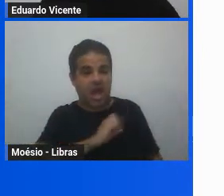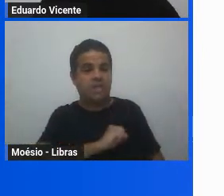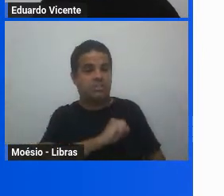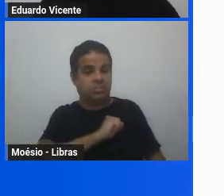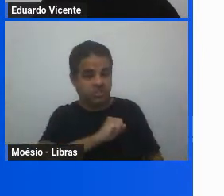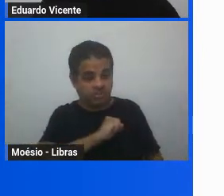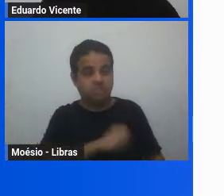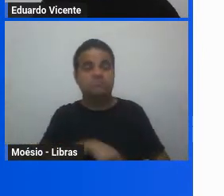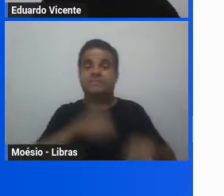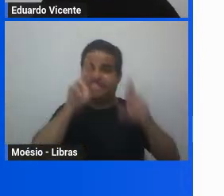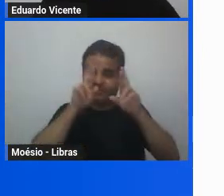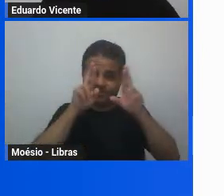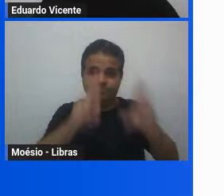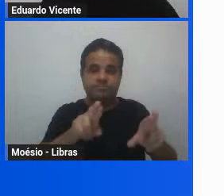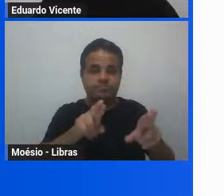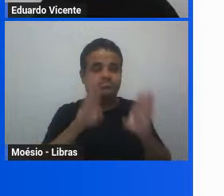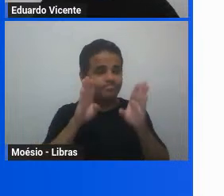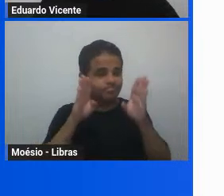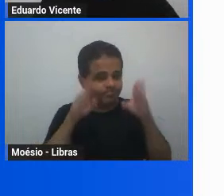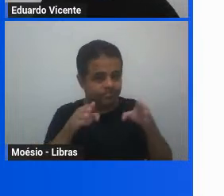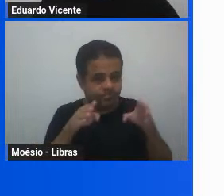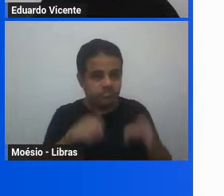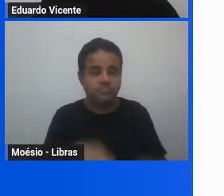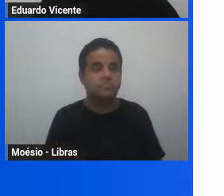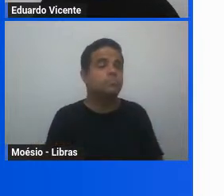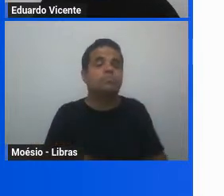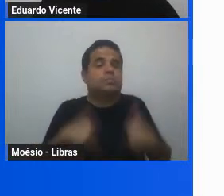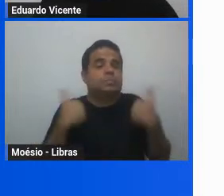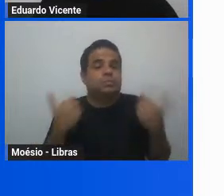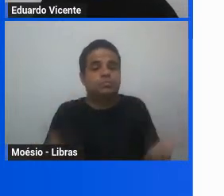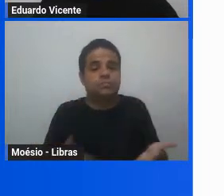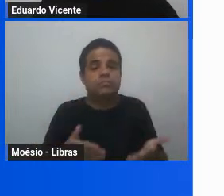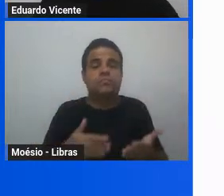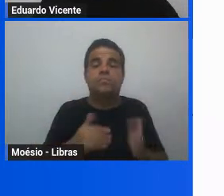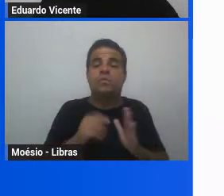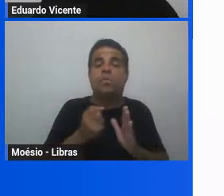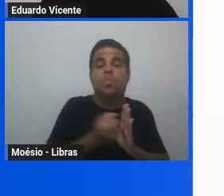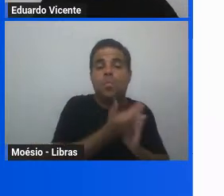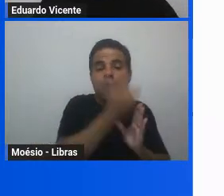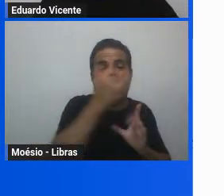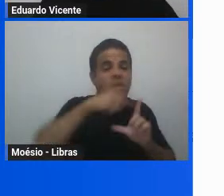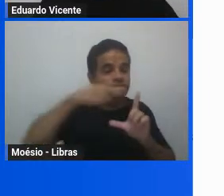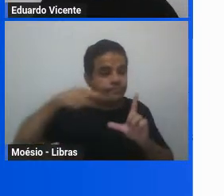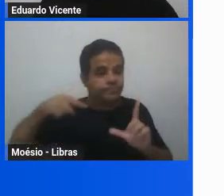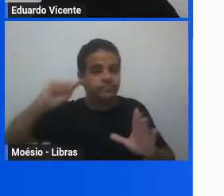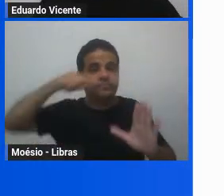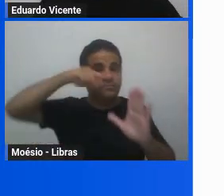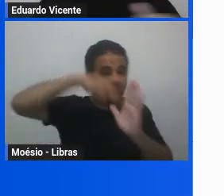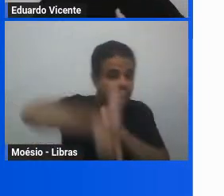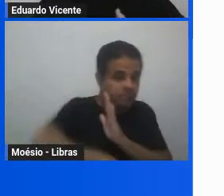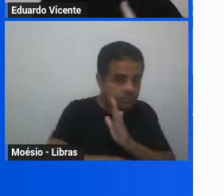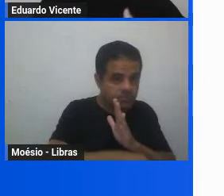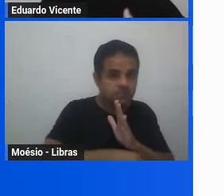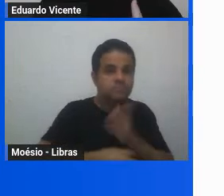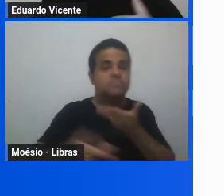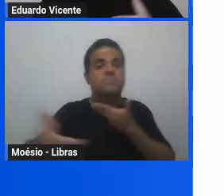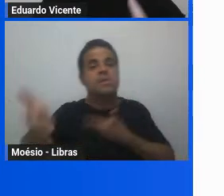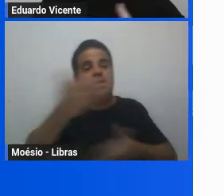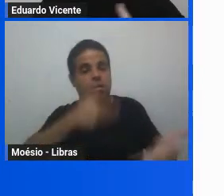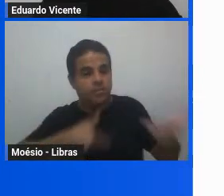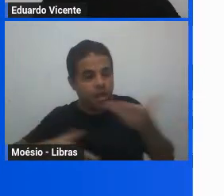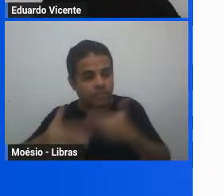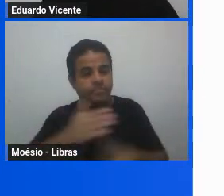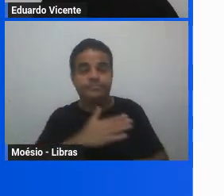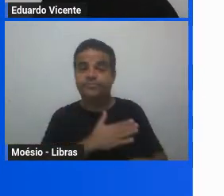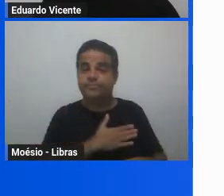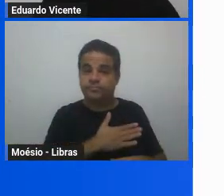devem respeitar algum direcionamento. São eles: frequência, profundidade, esperar retorno do